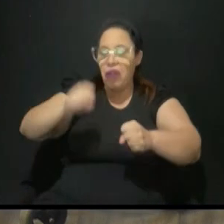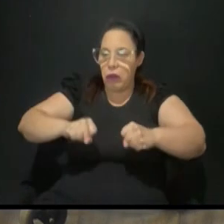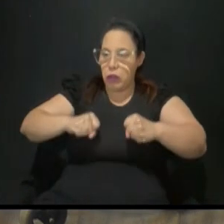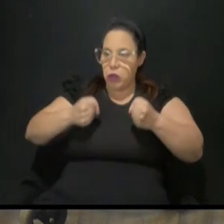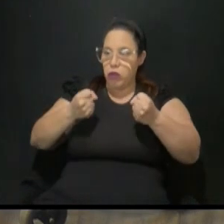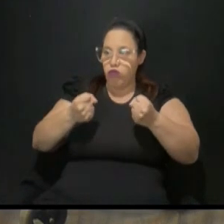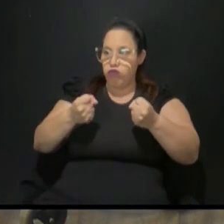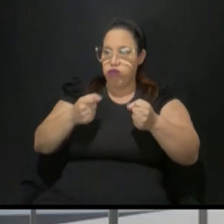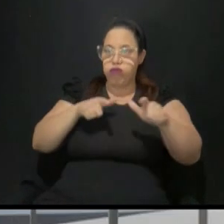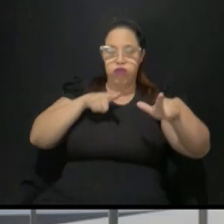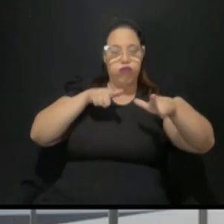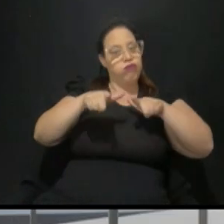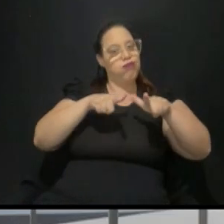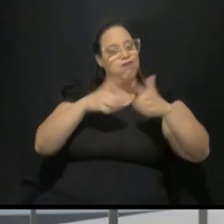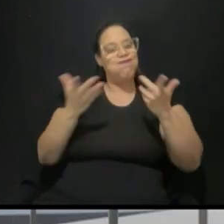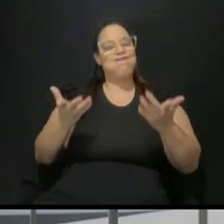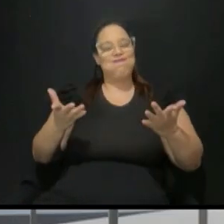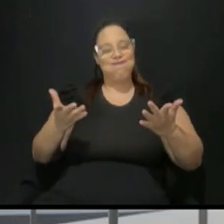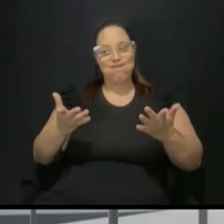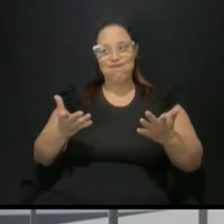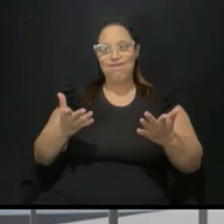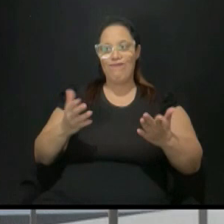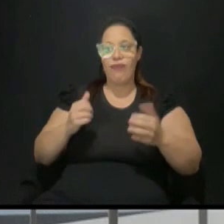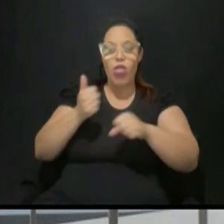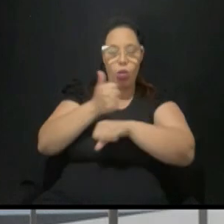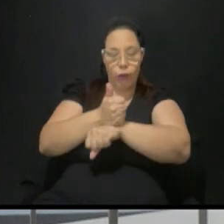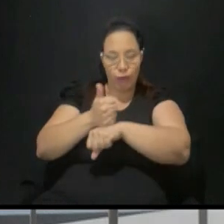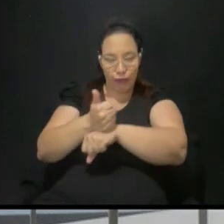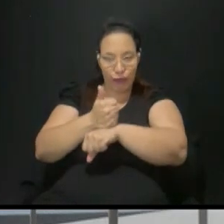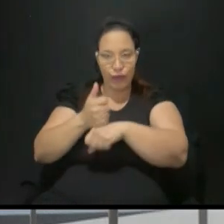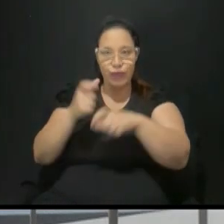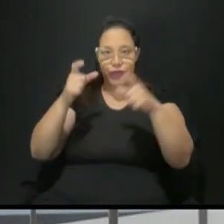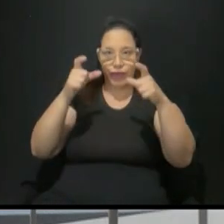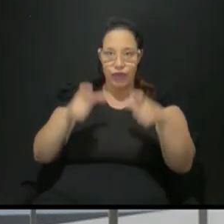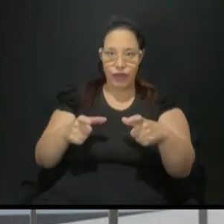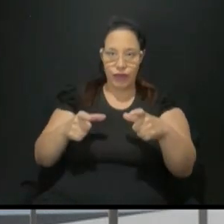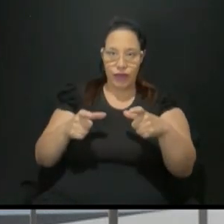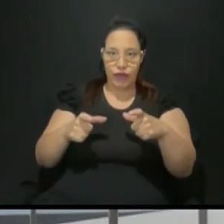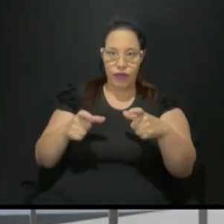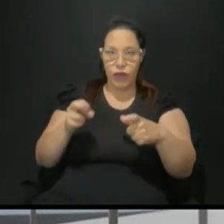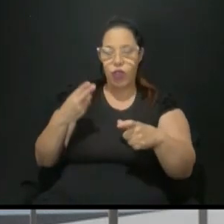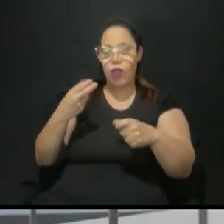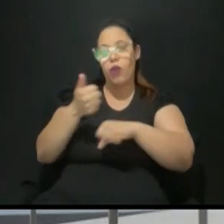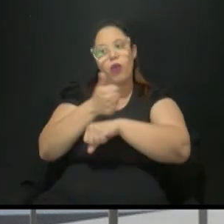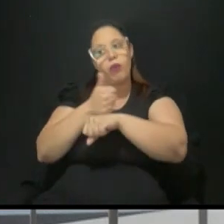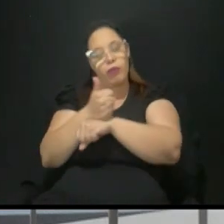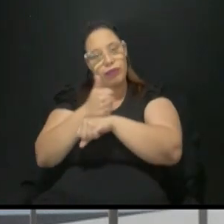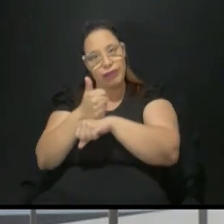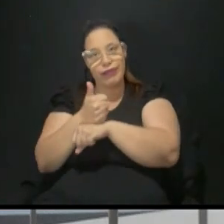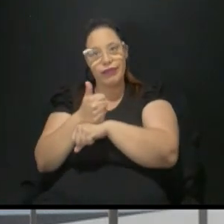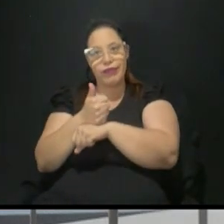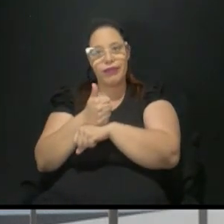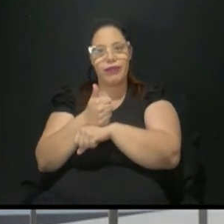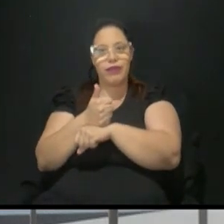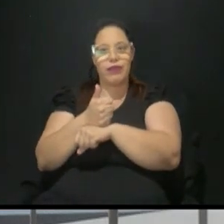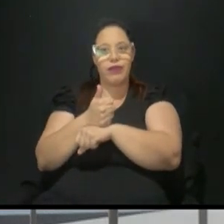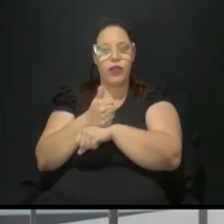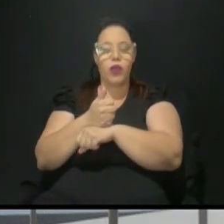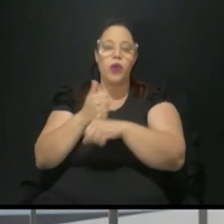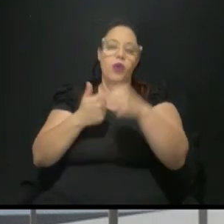trabalho profissional da pessoa, do profissional, tanto no esporte quanto